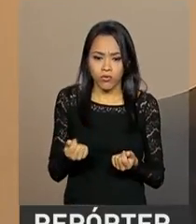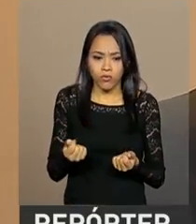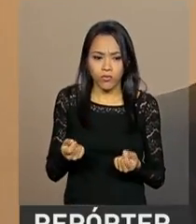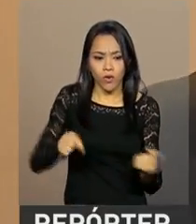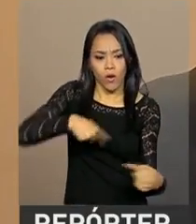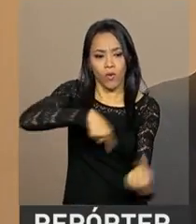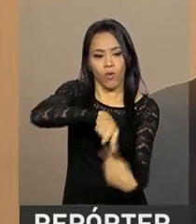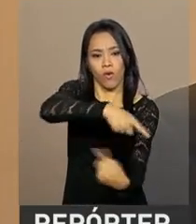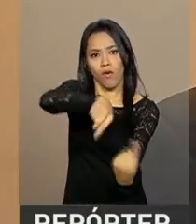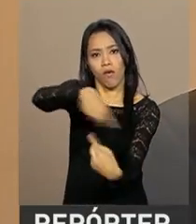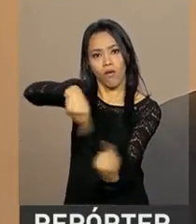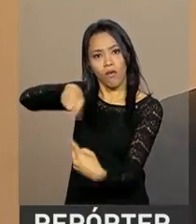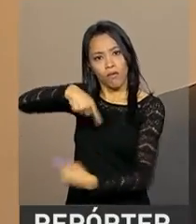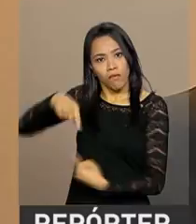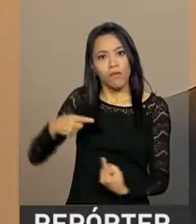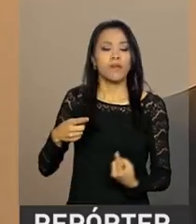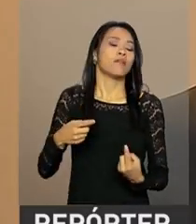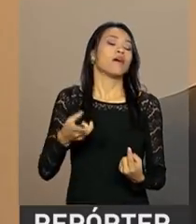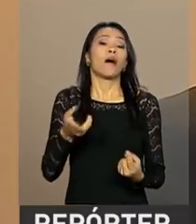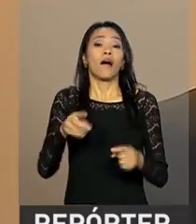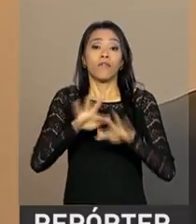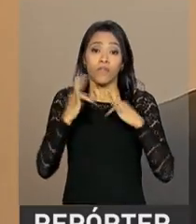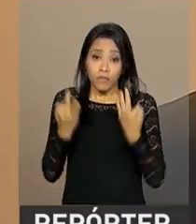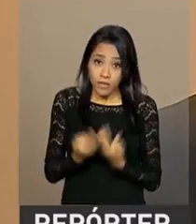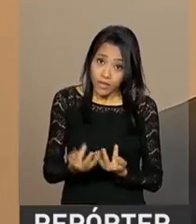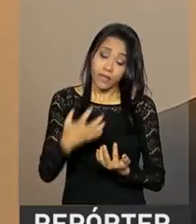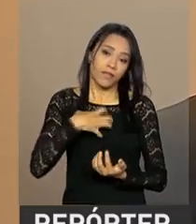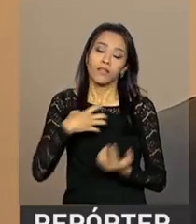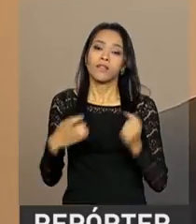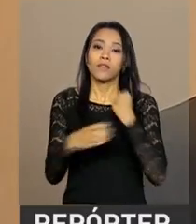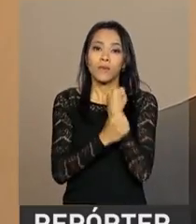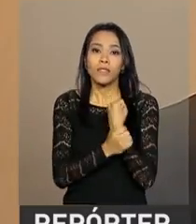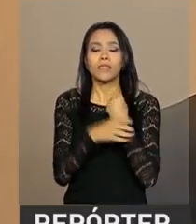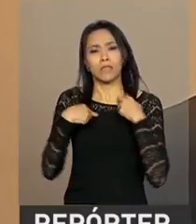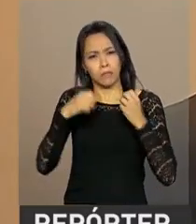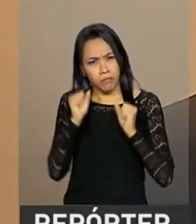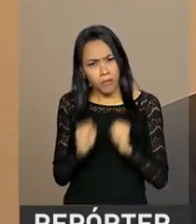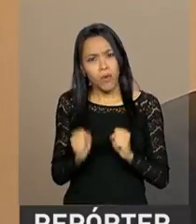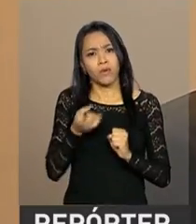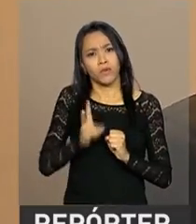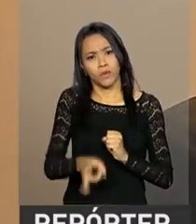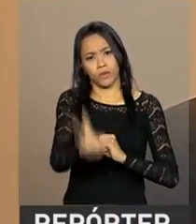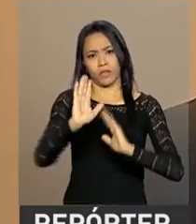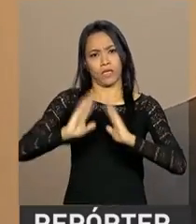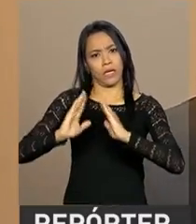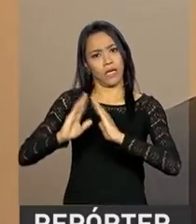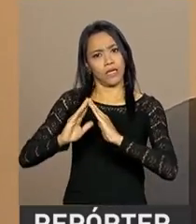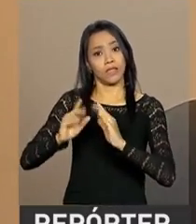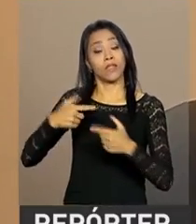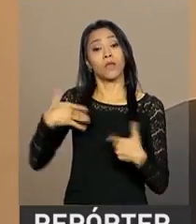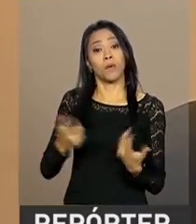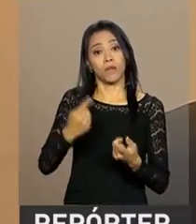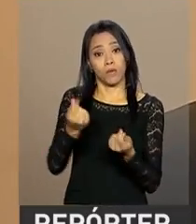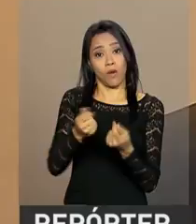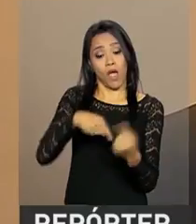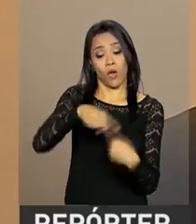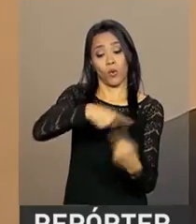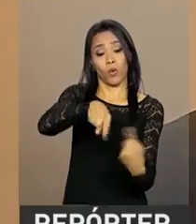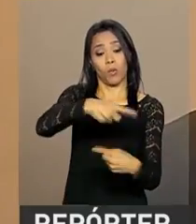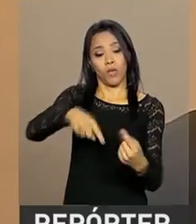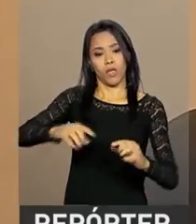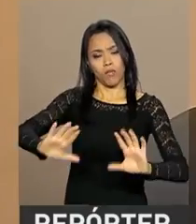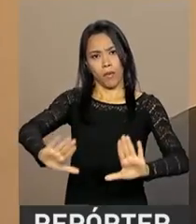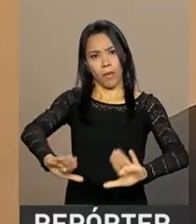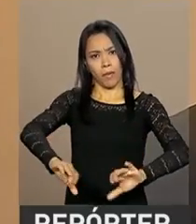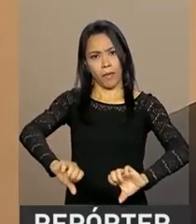isso dá segurança à família de que pode permanecer no imóvel enquanto a economia é retomado